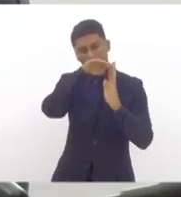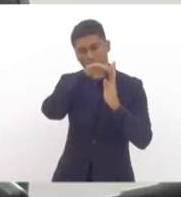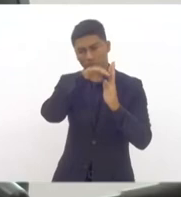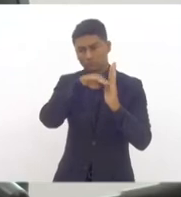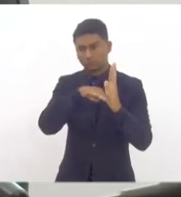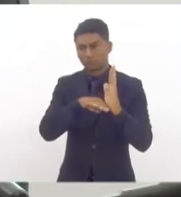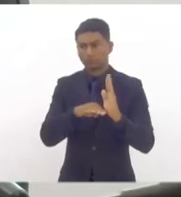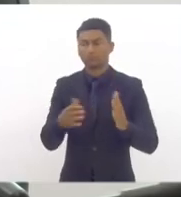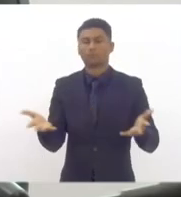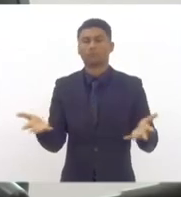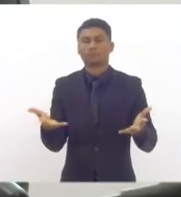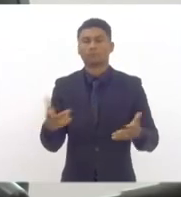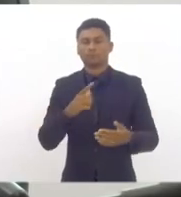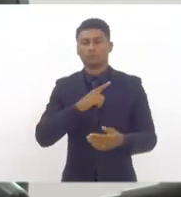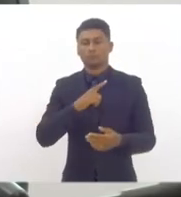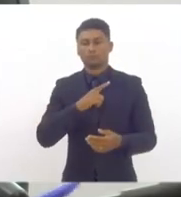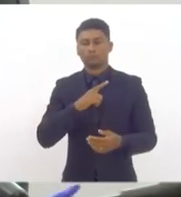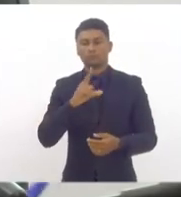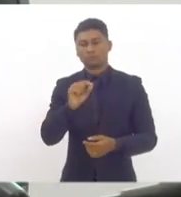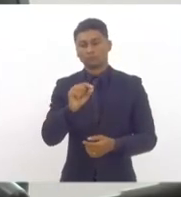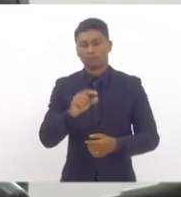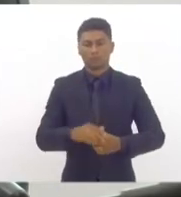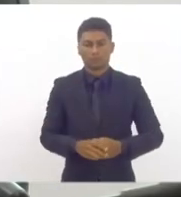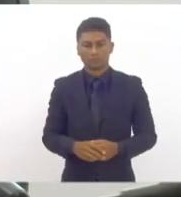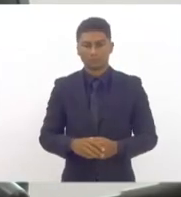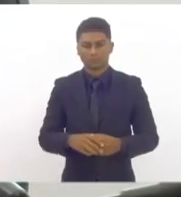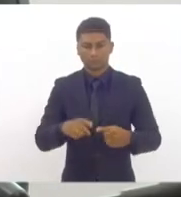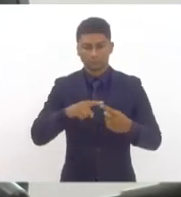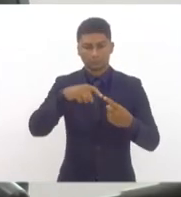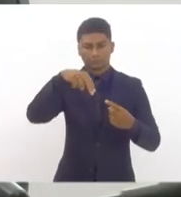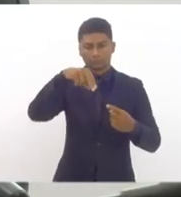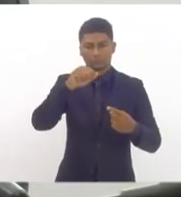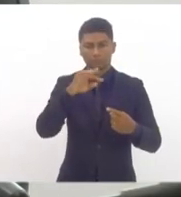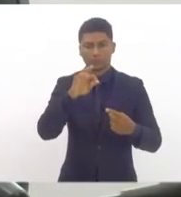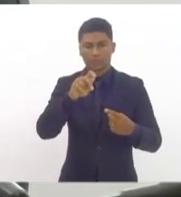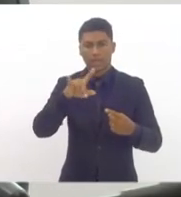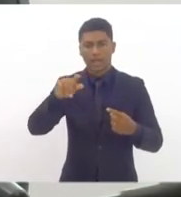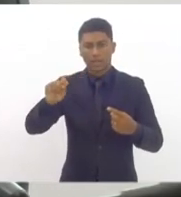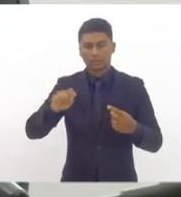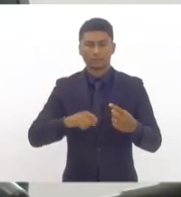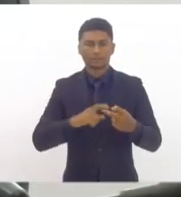temos hoje eleitos para o mecanismo. A Natália Damasio,